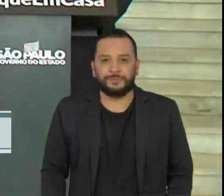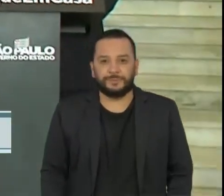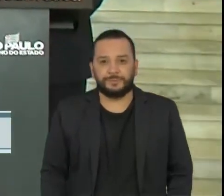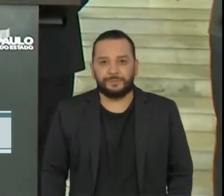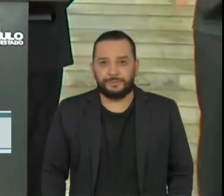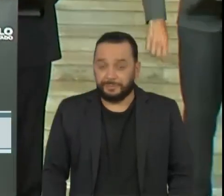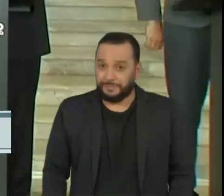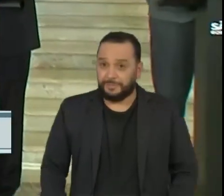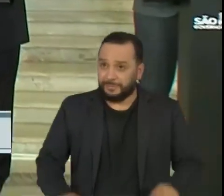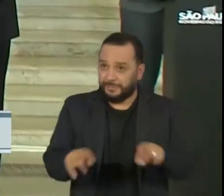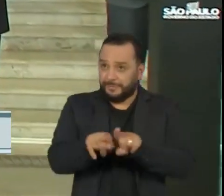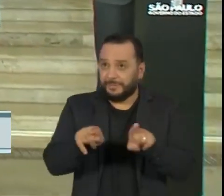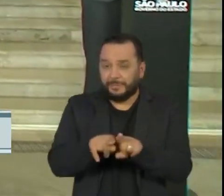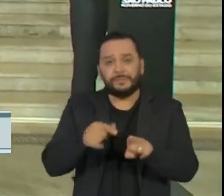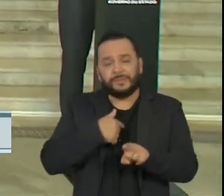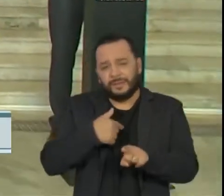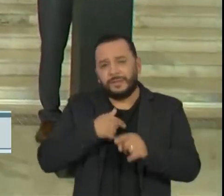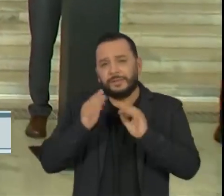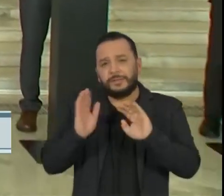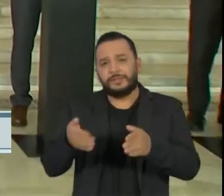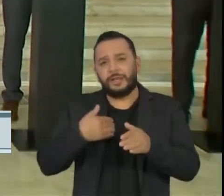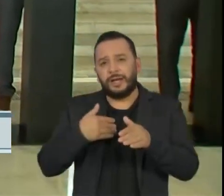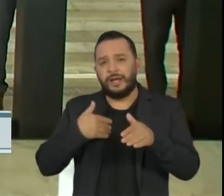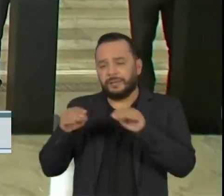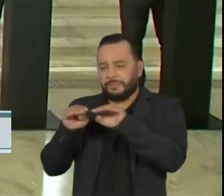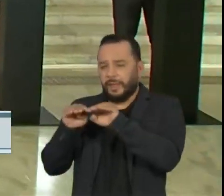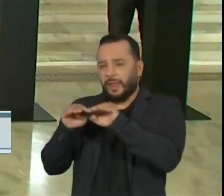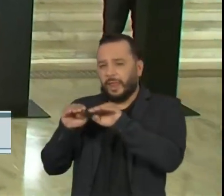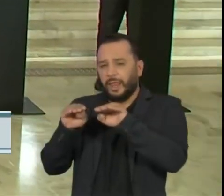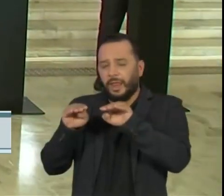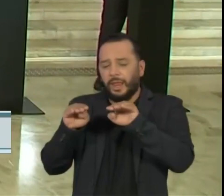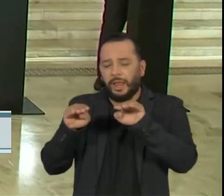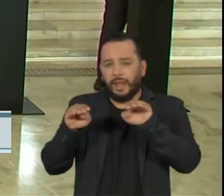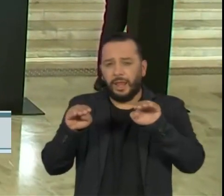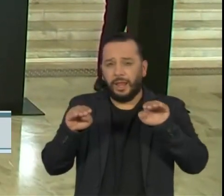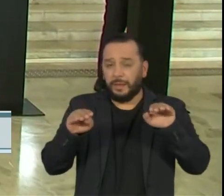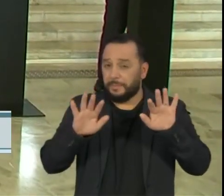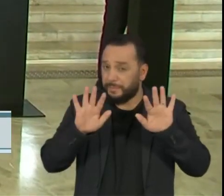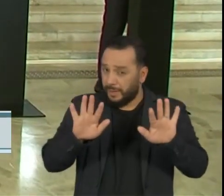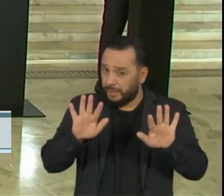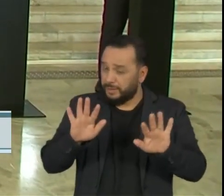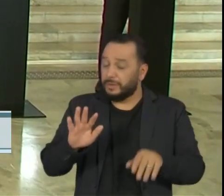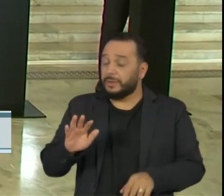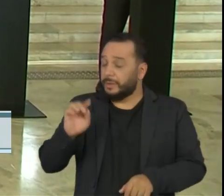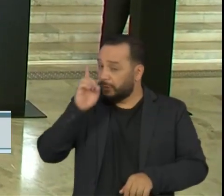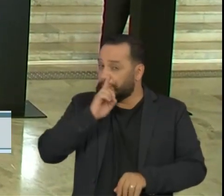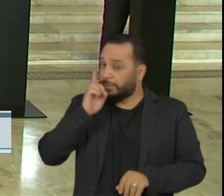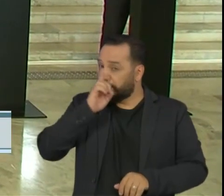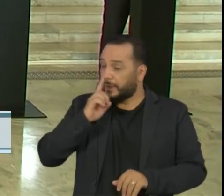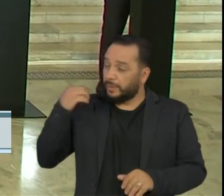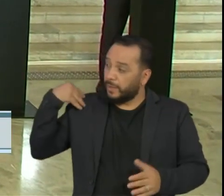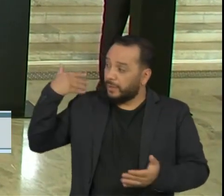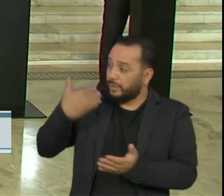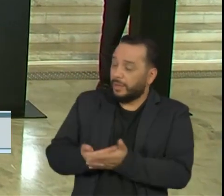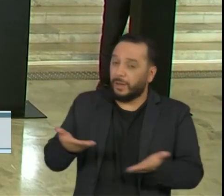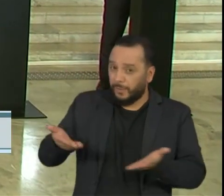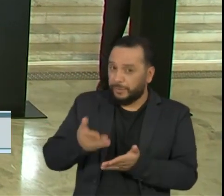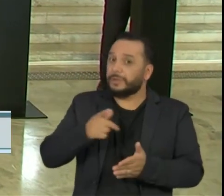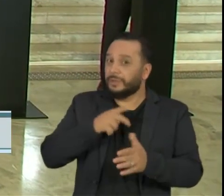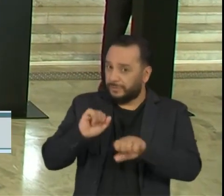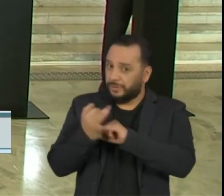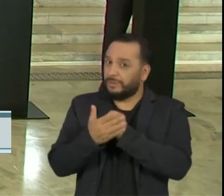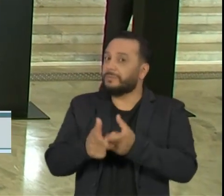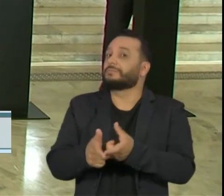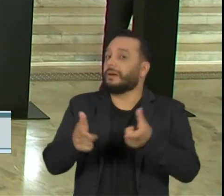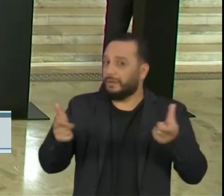Ainda que os números se mostrem mais estáveis em São Paulo, a gente tem percebido de domingo para cá um aumento no número de casos,